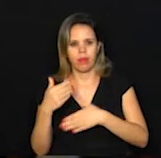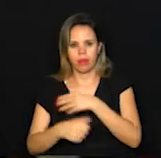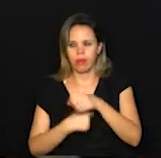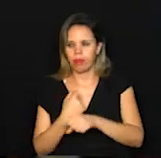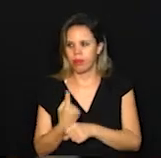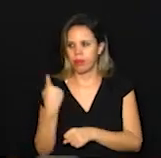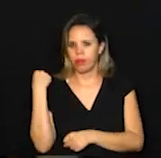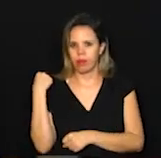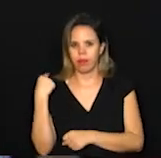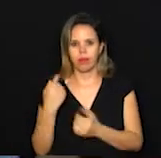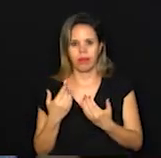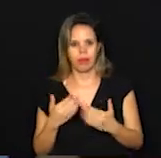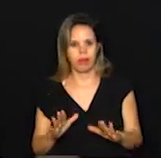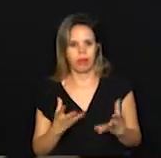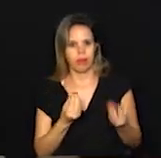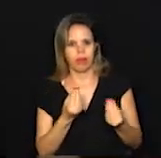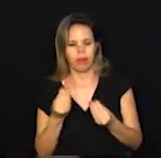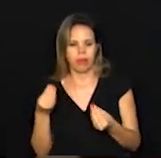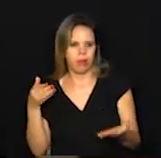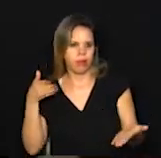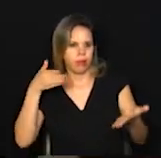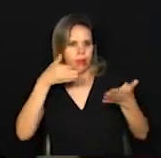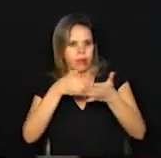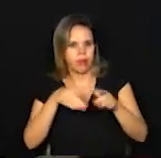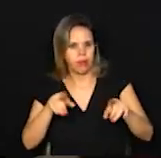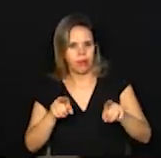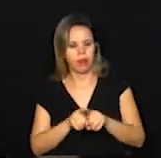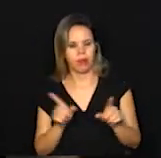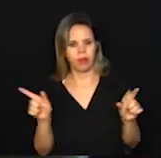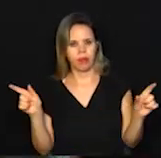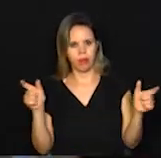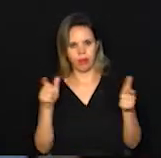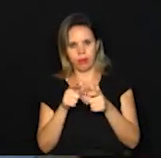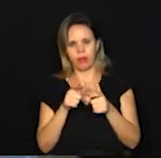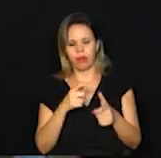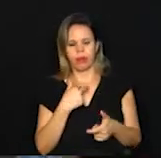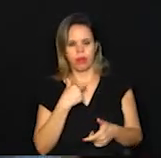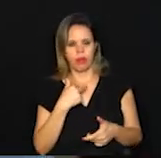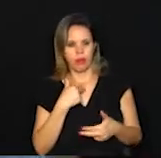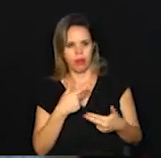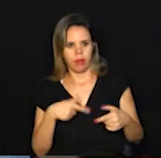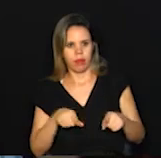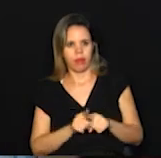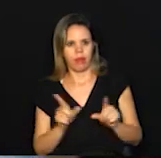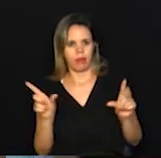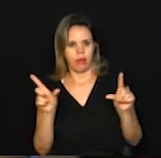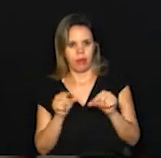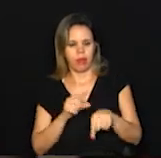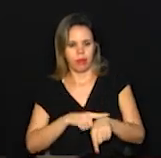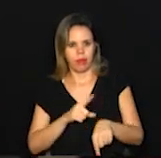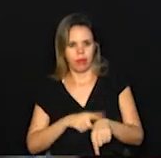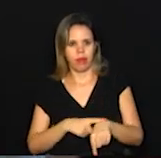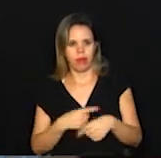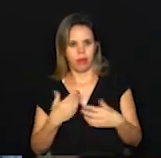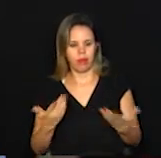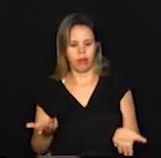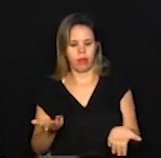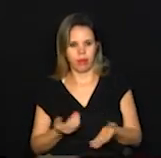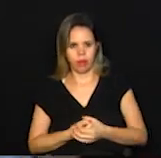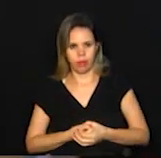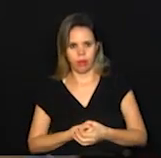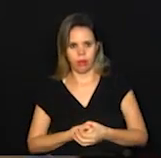passado, reabriu com muitas restrições, com redução de ocupação, com redução de horário,